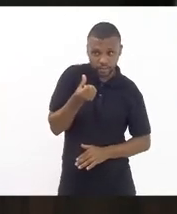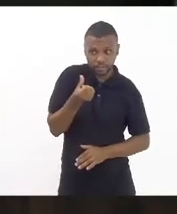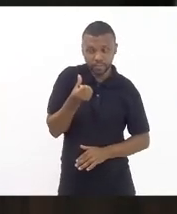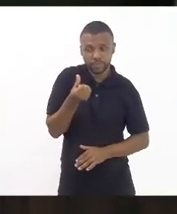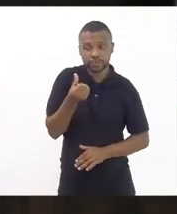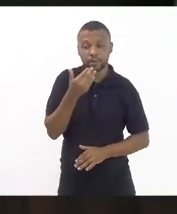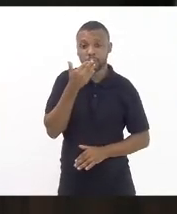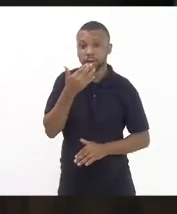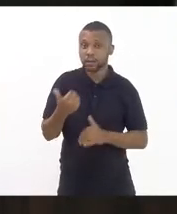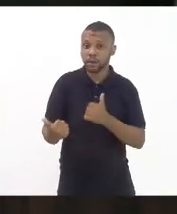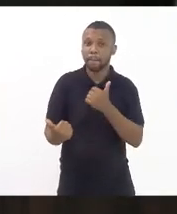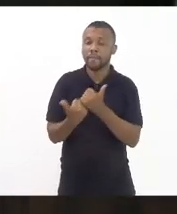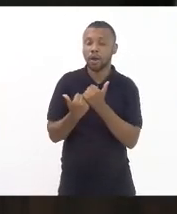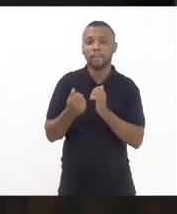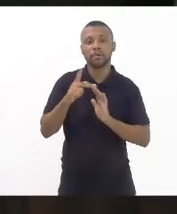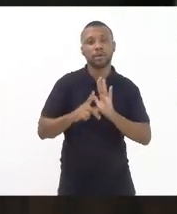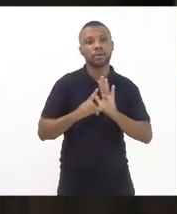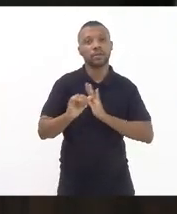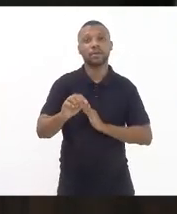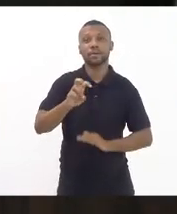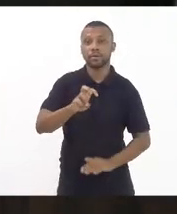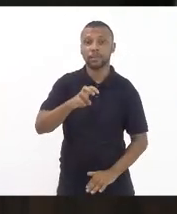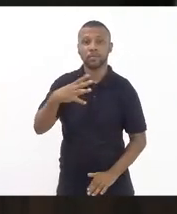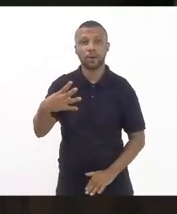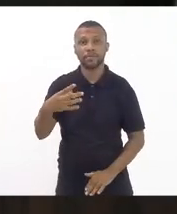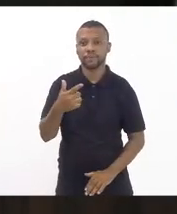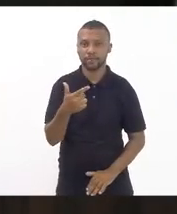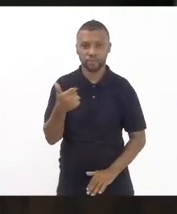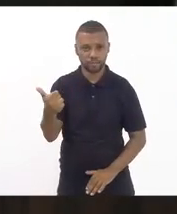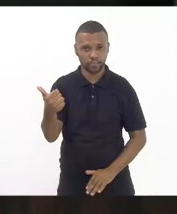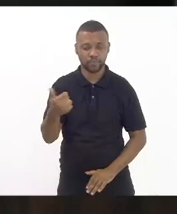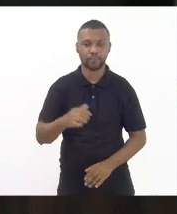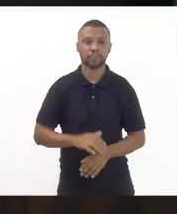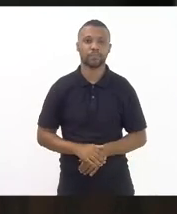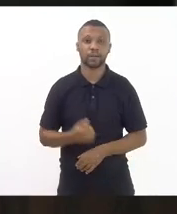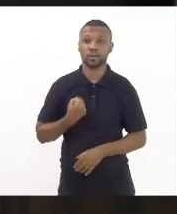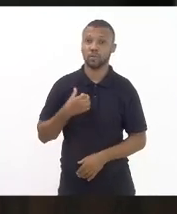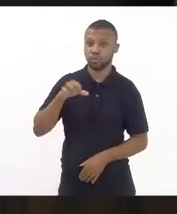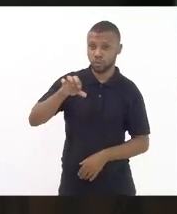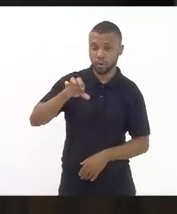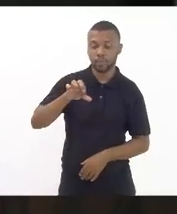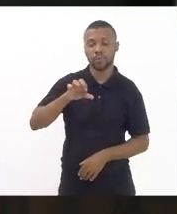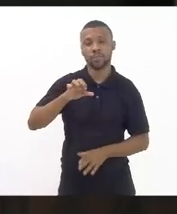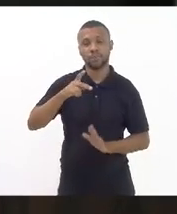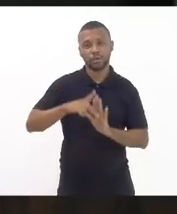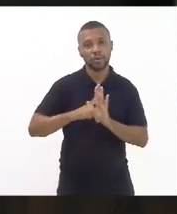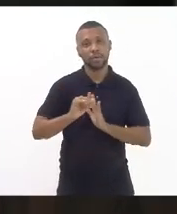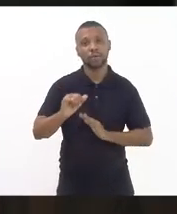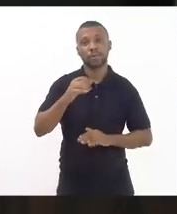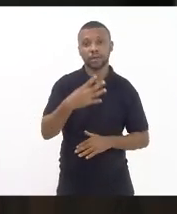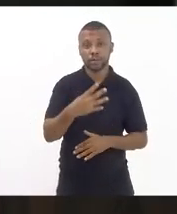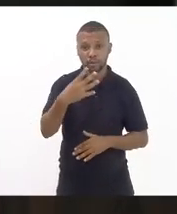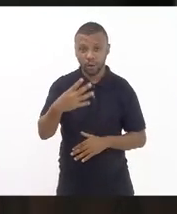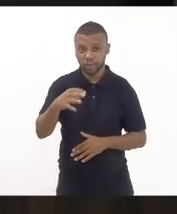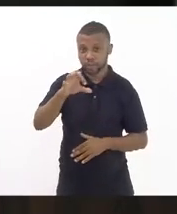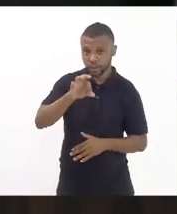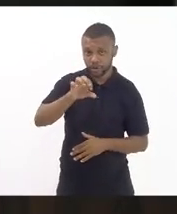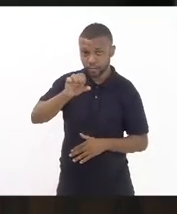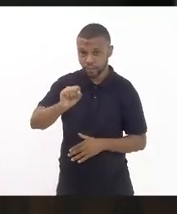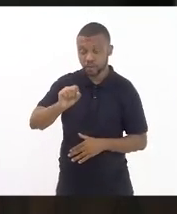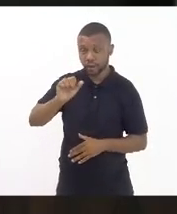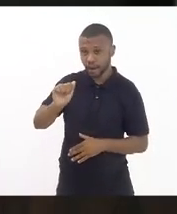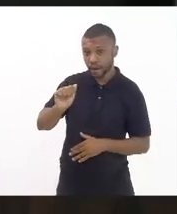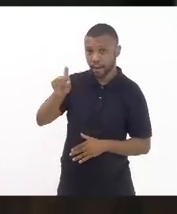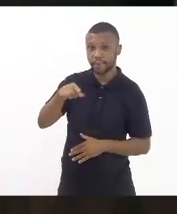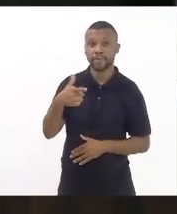Veto total aposto ao projeto de lei 5421. É o 9º, veto total aposto ao projeto de lei 4894-A-21. E